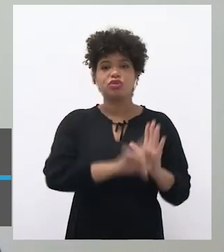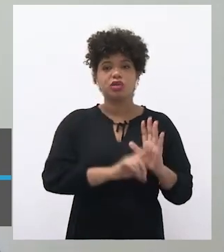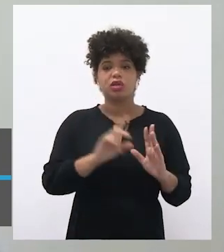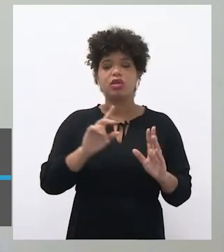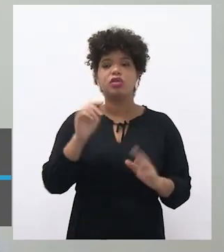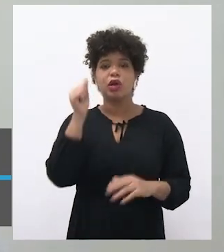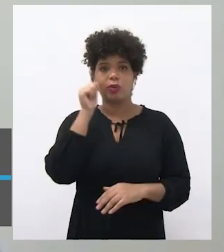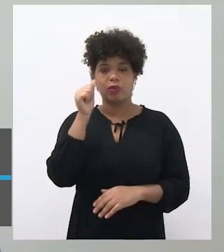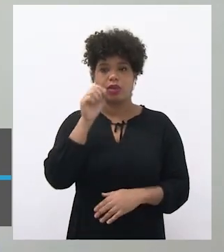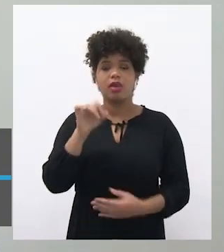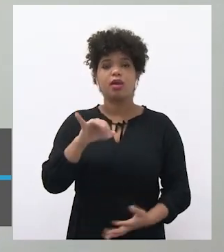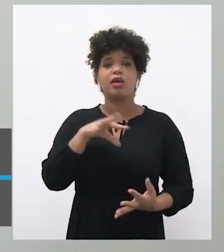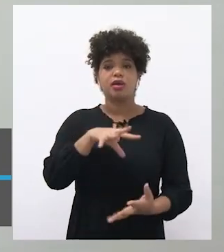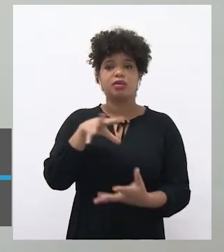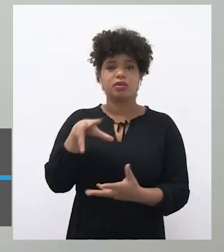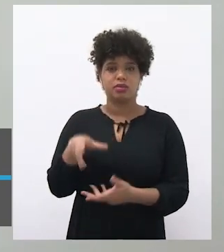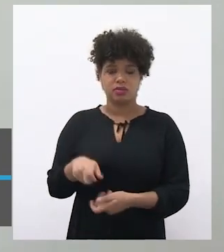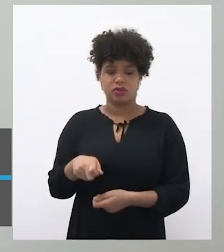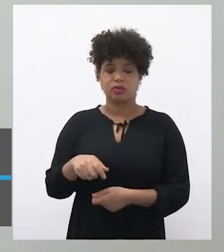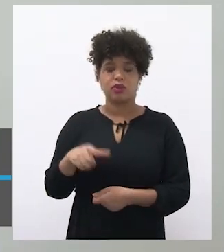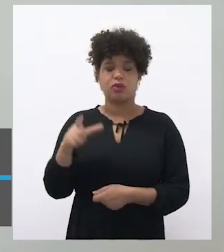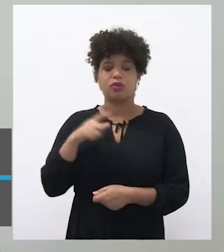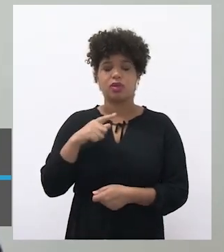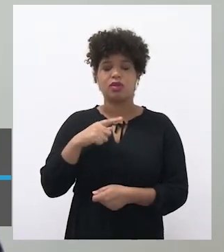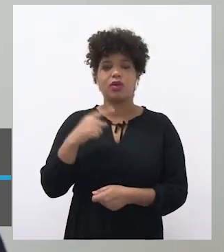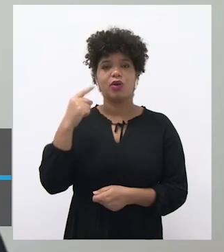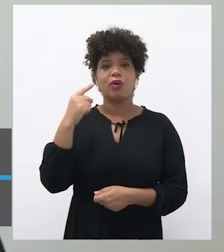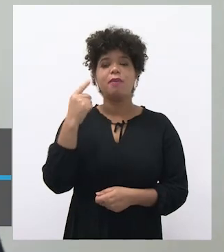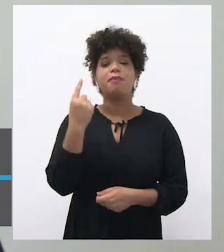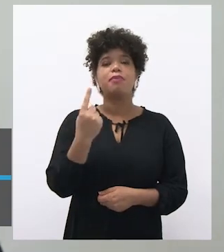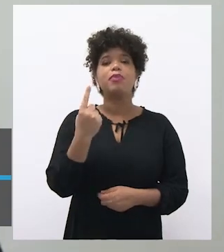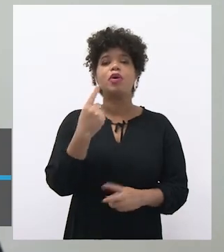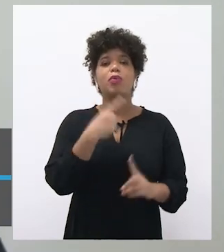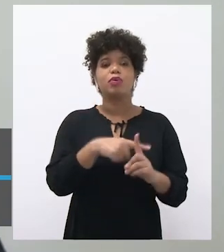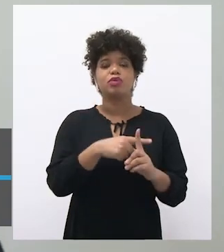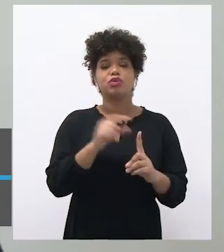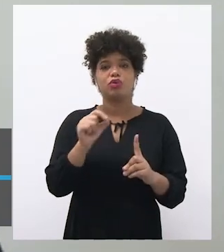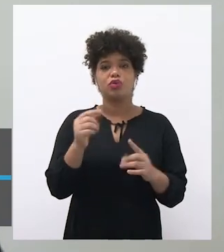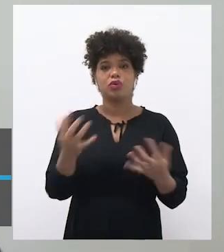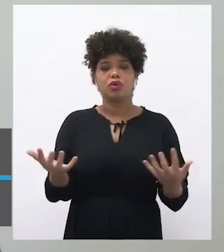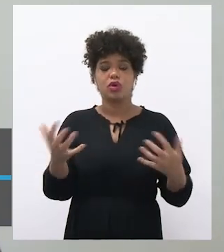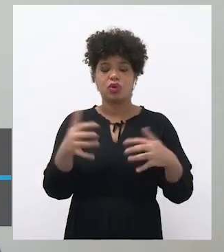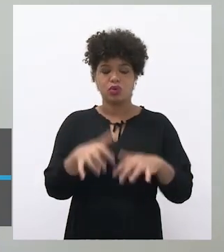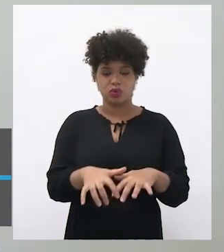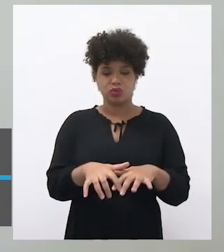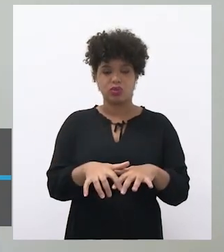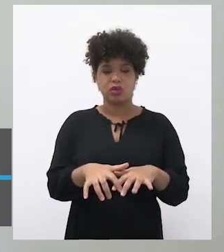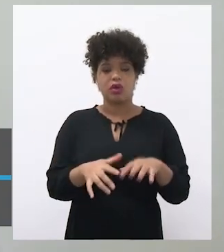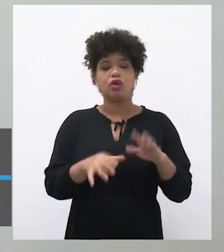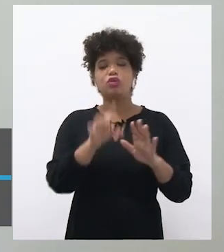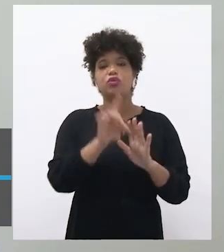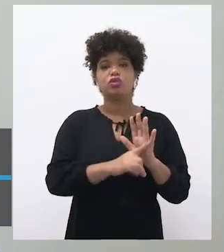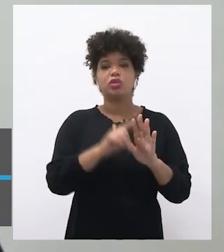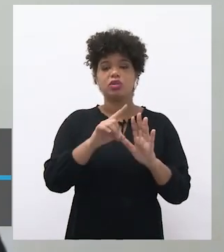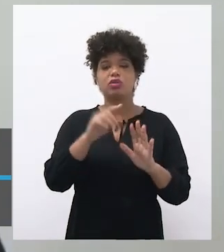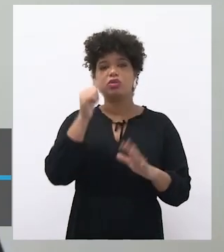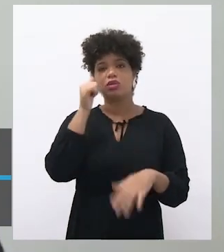as agendas das próprias definições de políticas públicas, né, que por algum